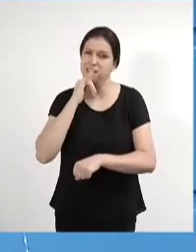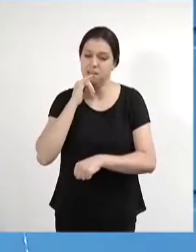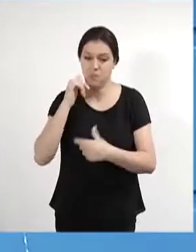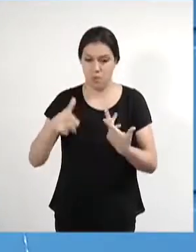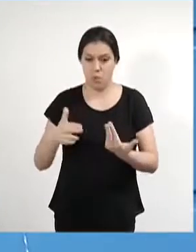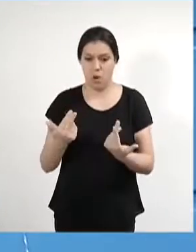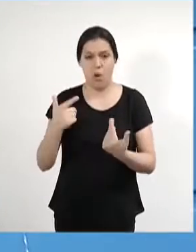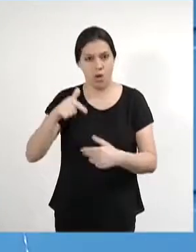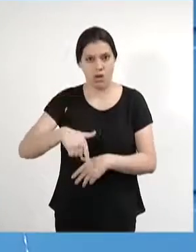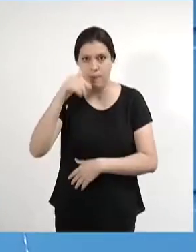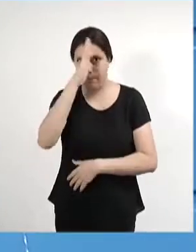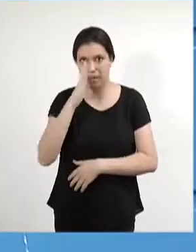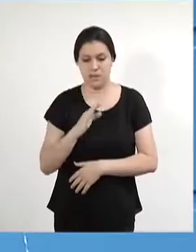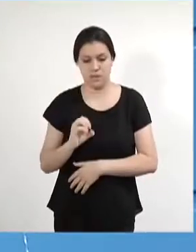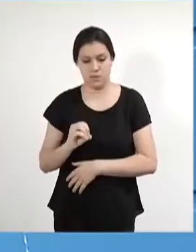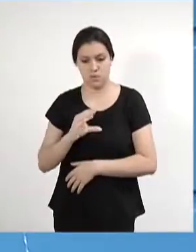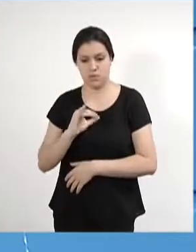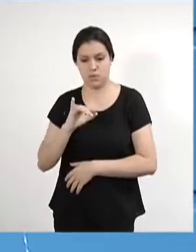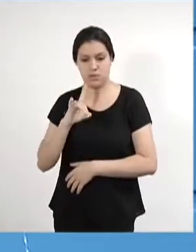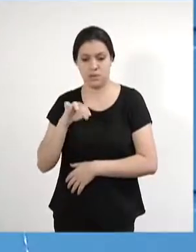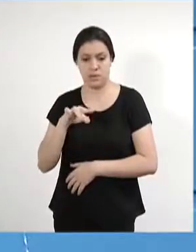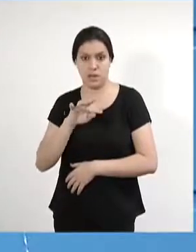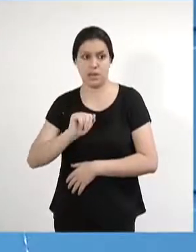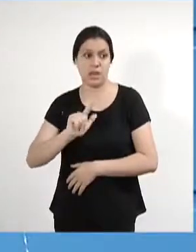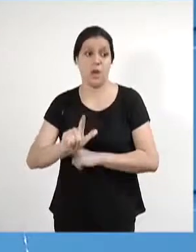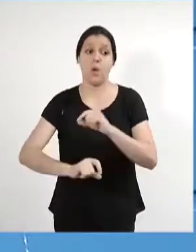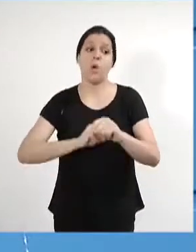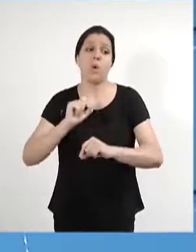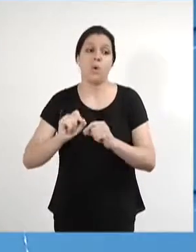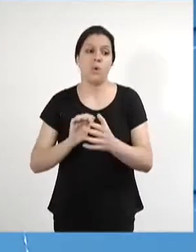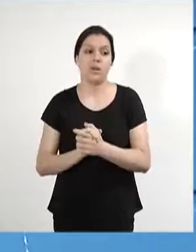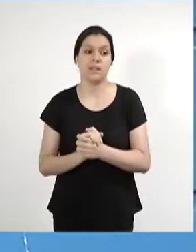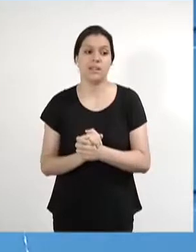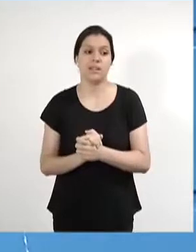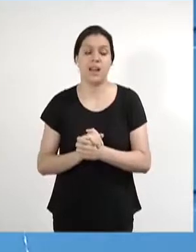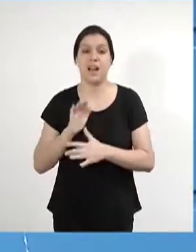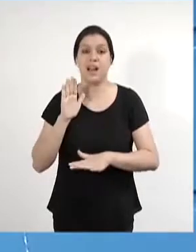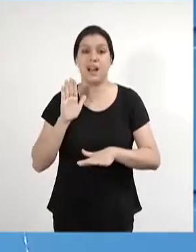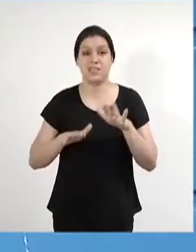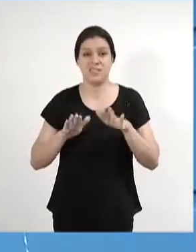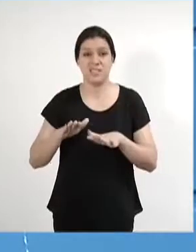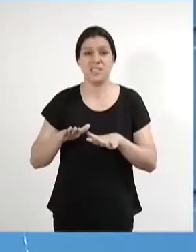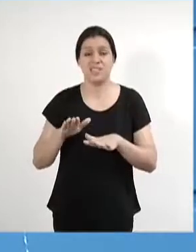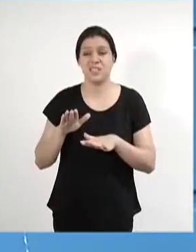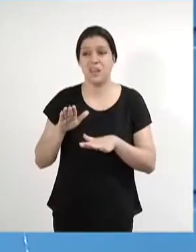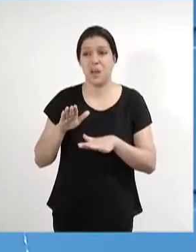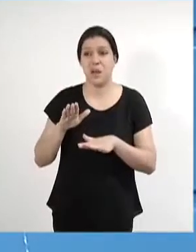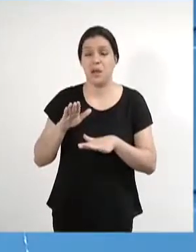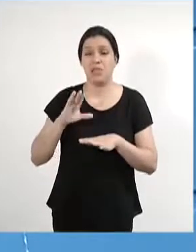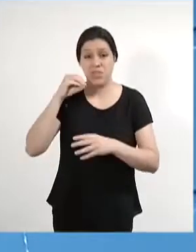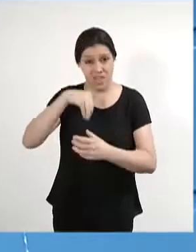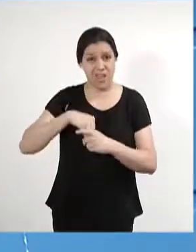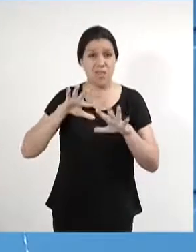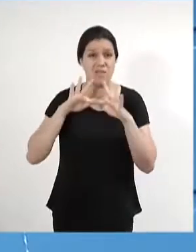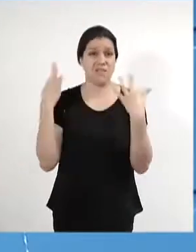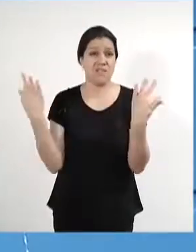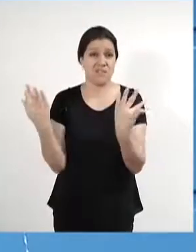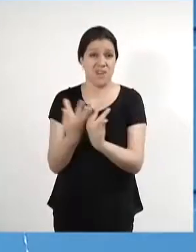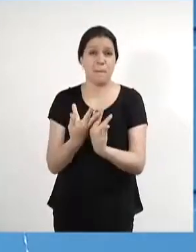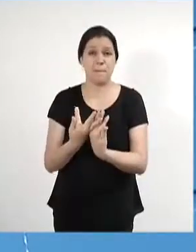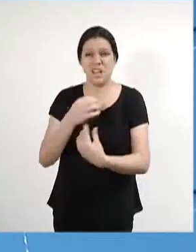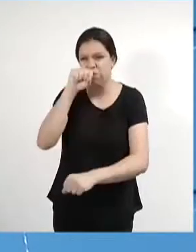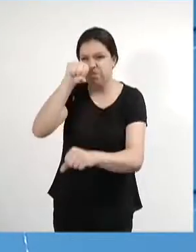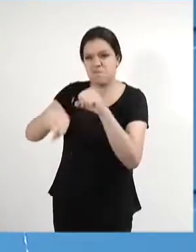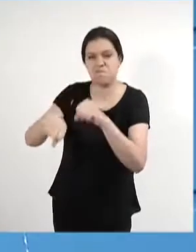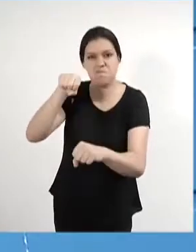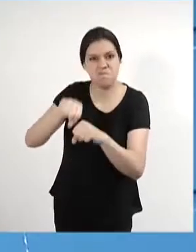aos idosos. Infelizmente, os nossos idosos são maltratados, inclusive dentro da própria família. Nós